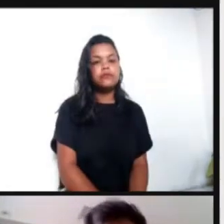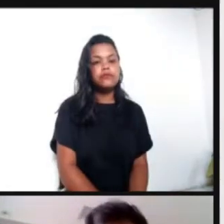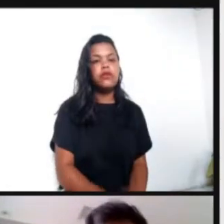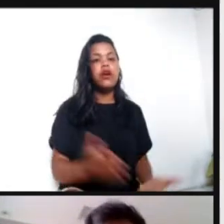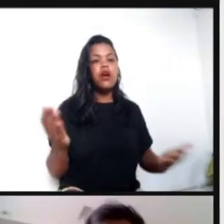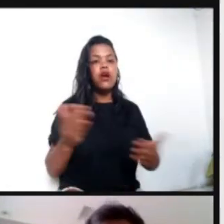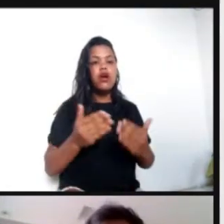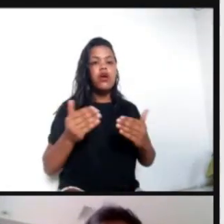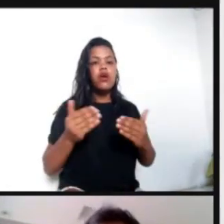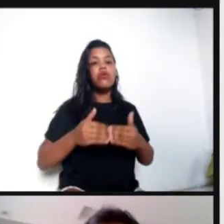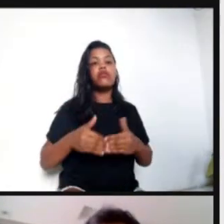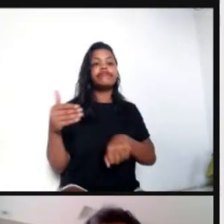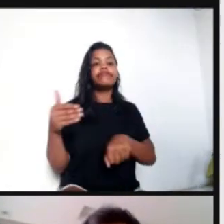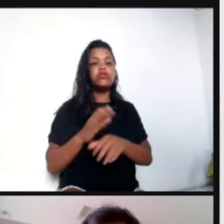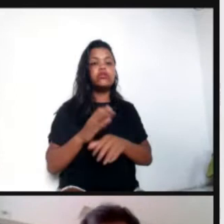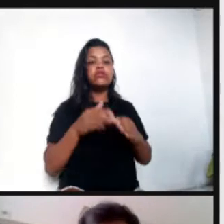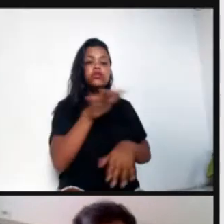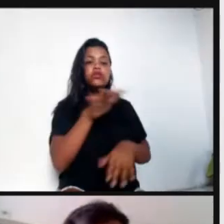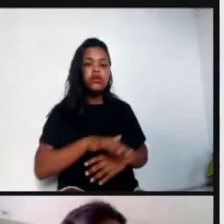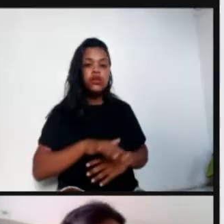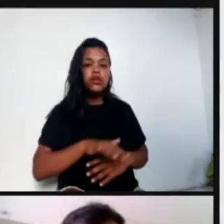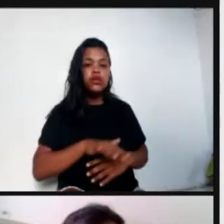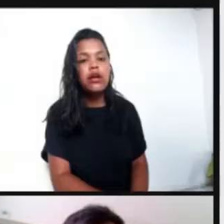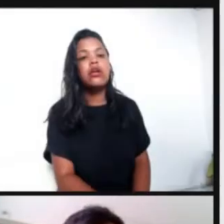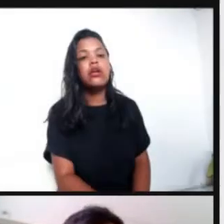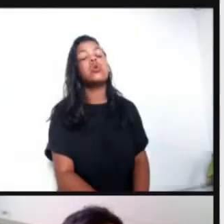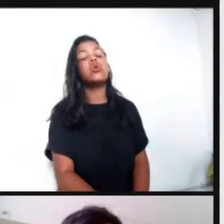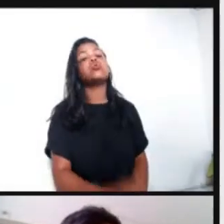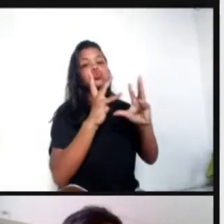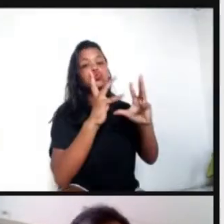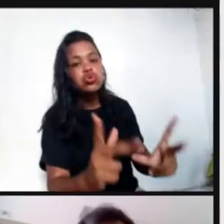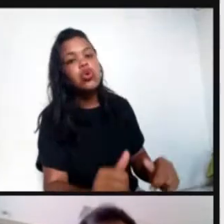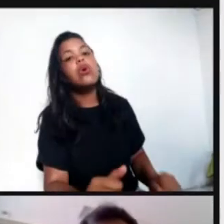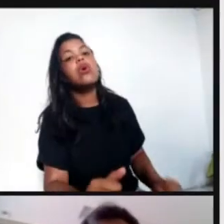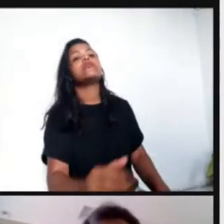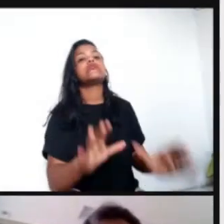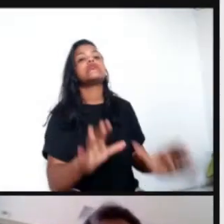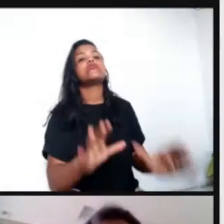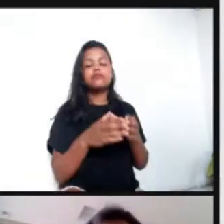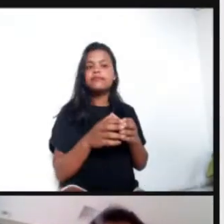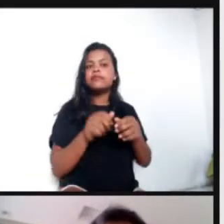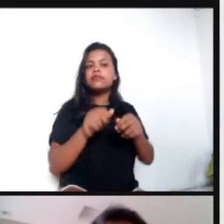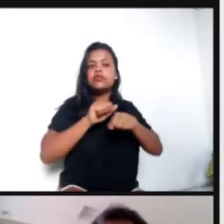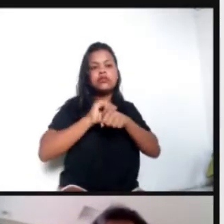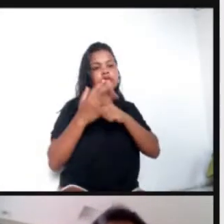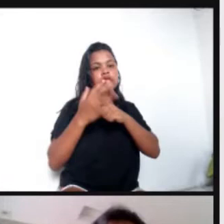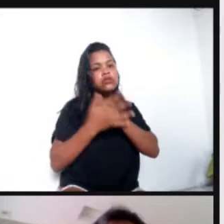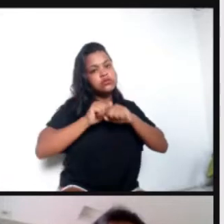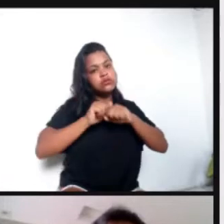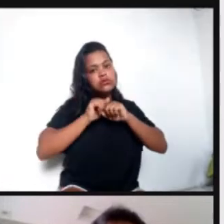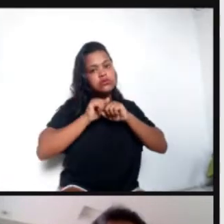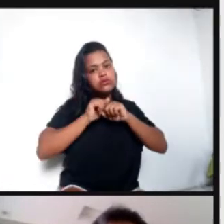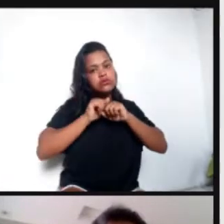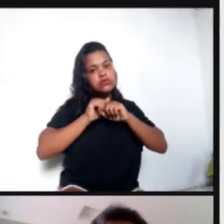do vírus, né? Então, toda essa pandemia que a gente está passando agora, ela é provocada por um vírus que foi nomeado